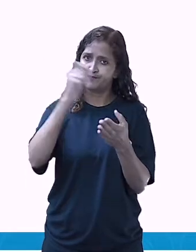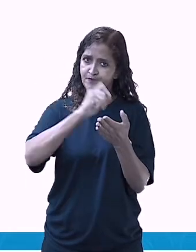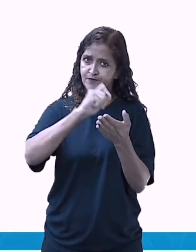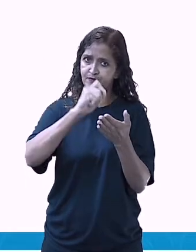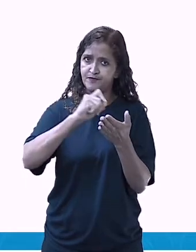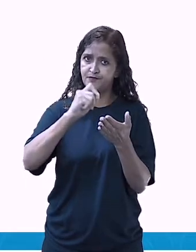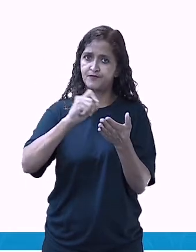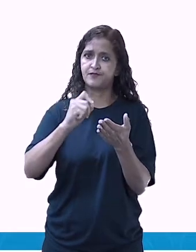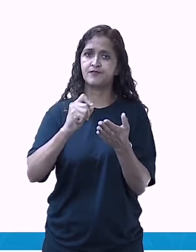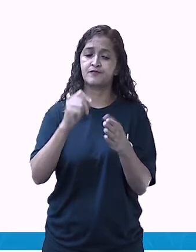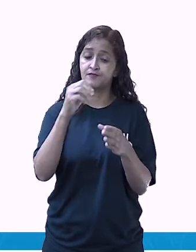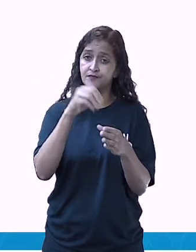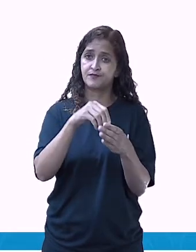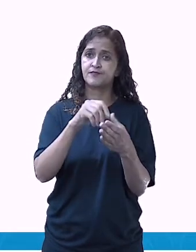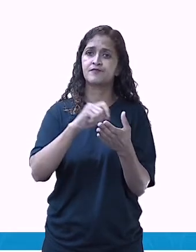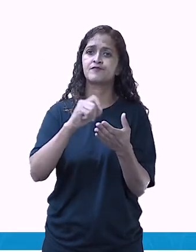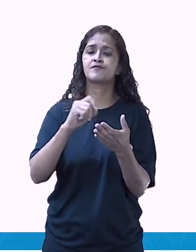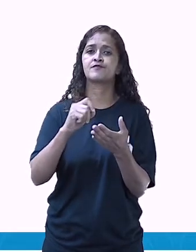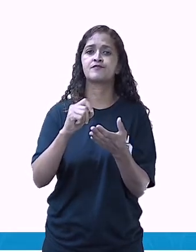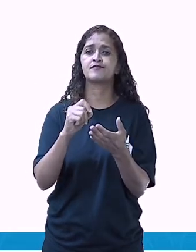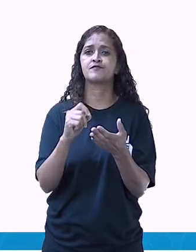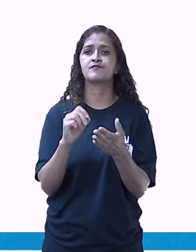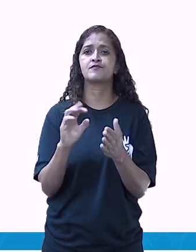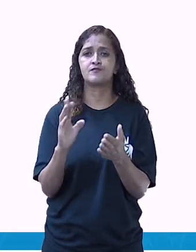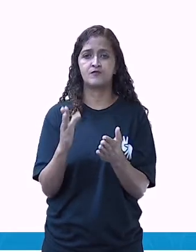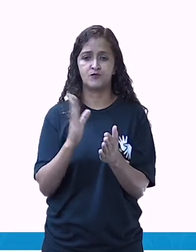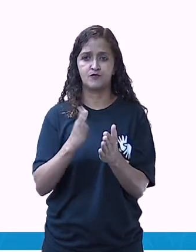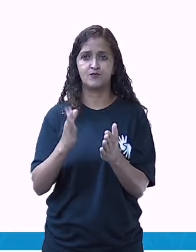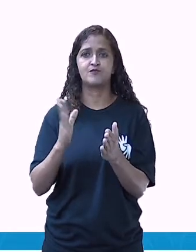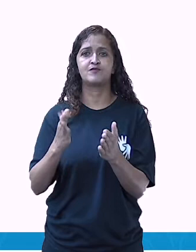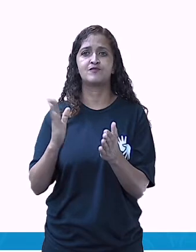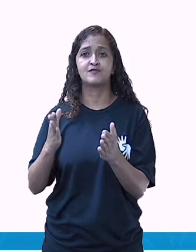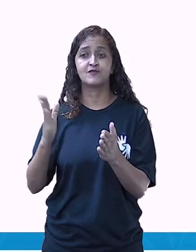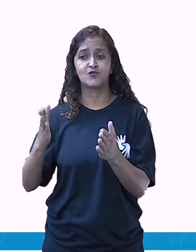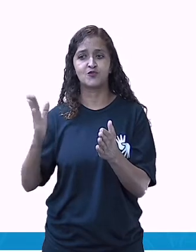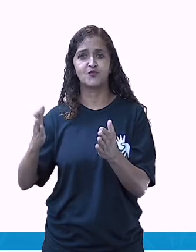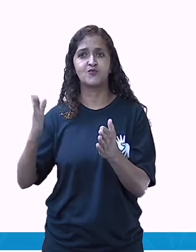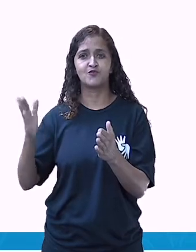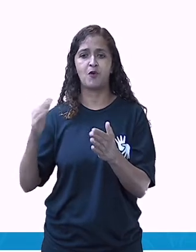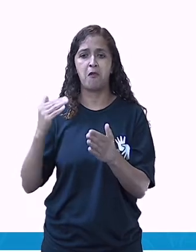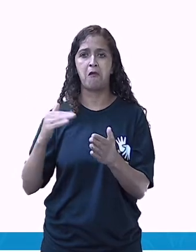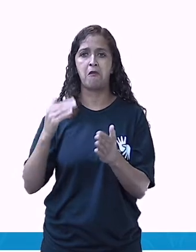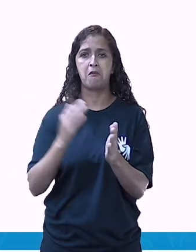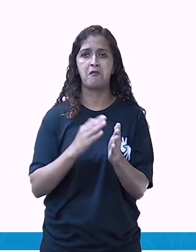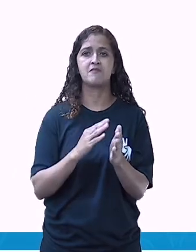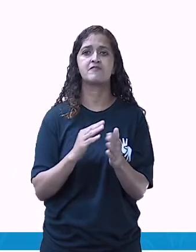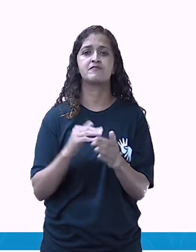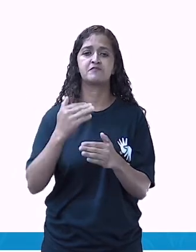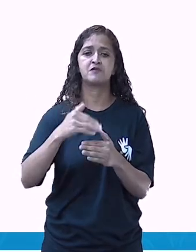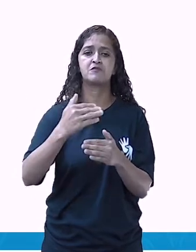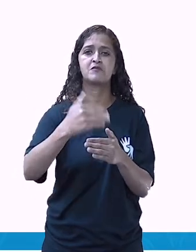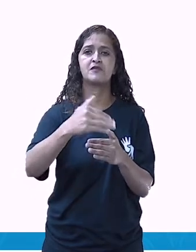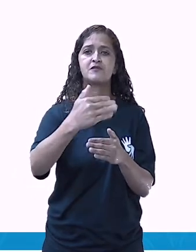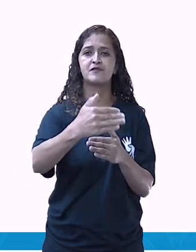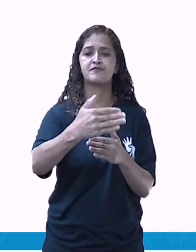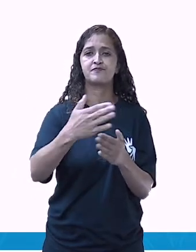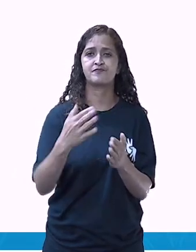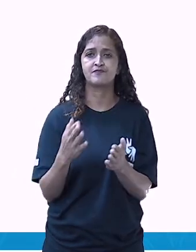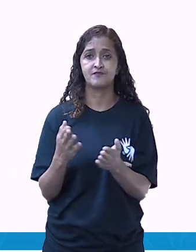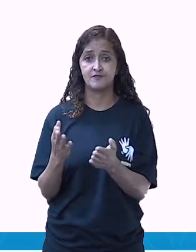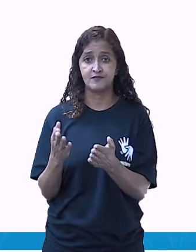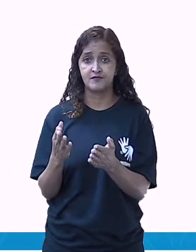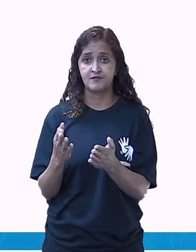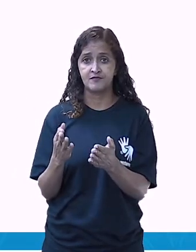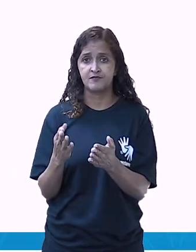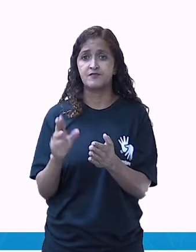Tá? Então, eu coloco, ó. Tô só aumentando, tô crescendo, ordem crescente.